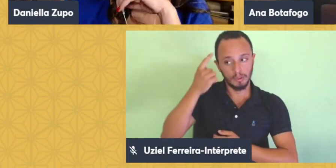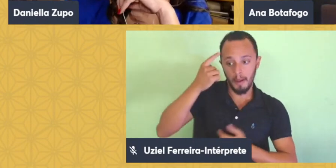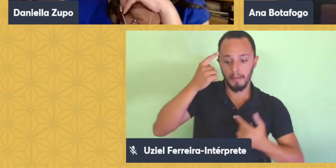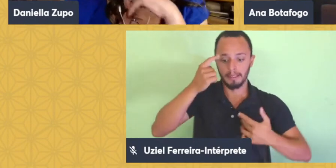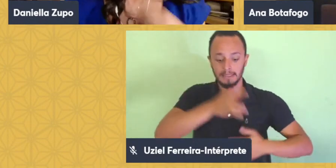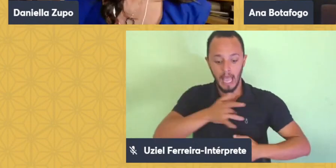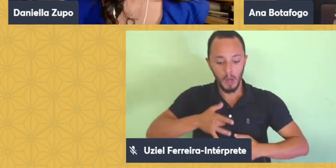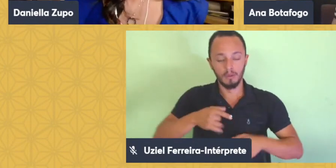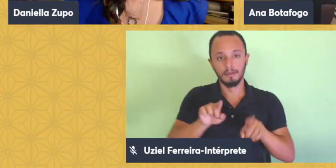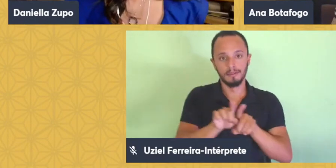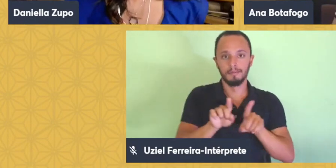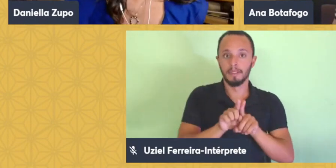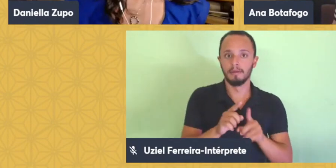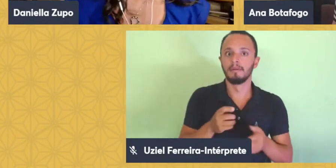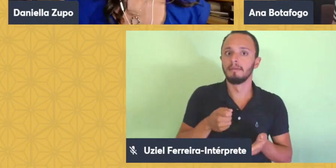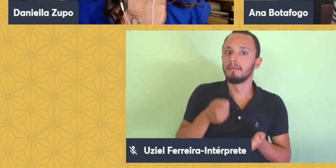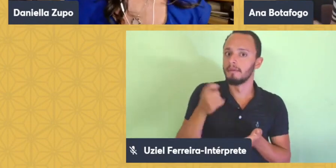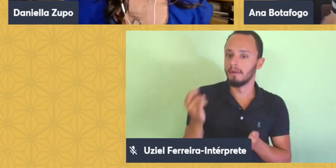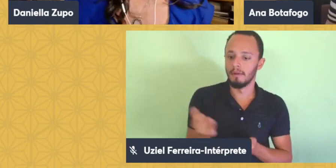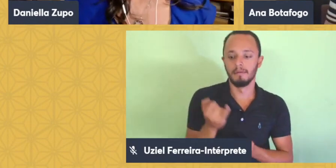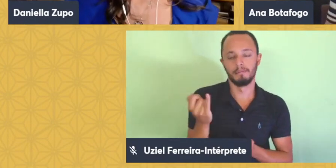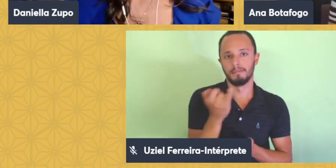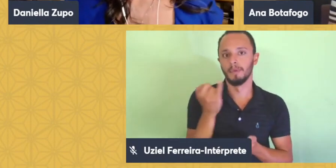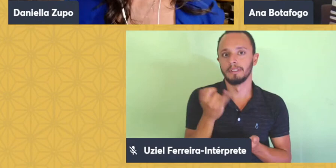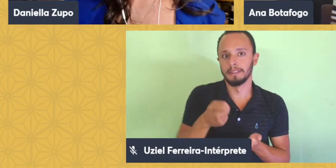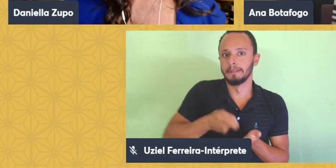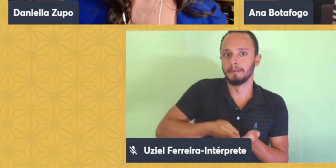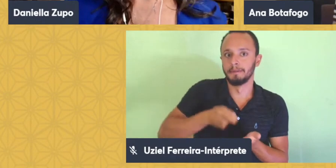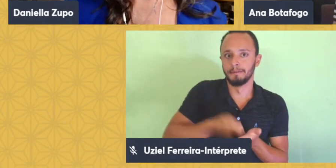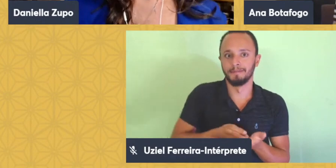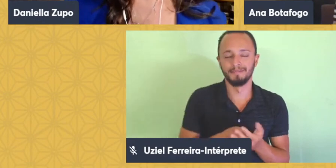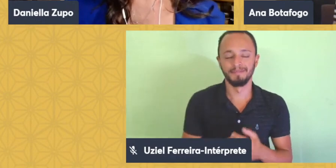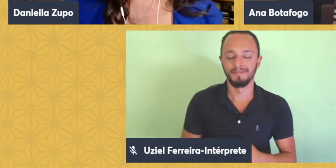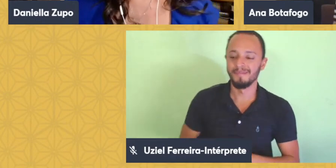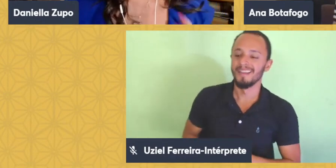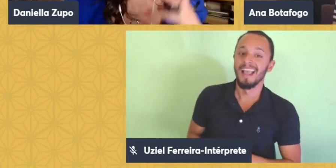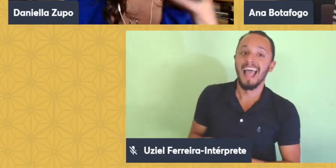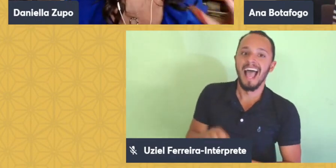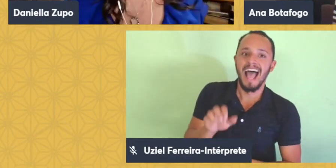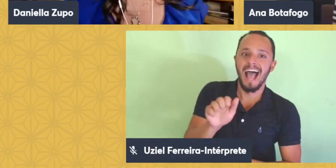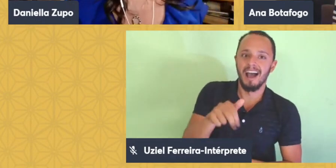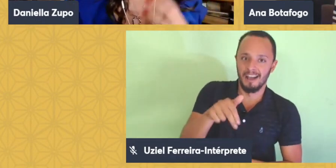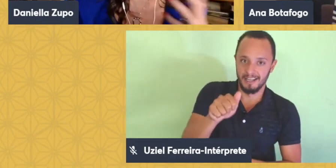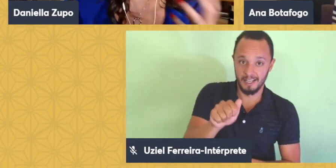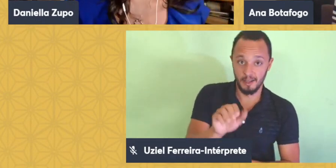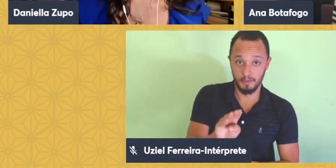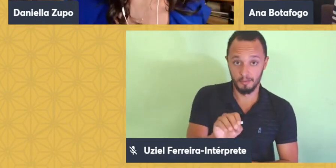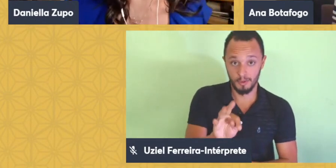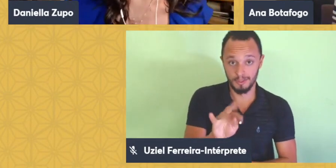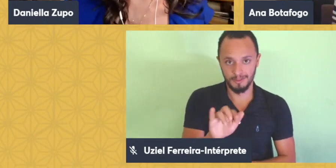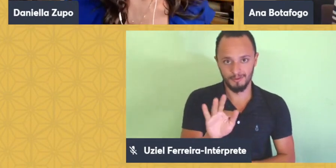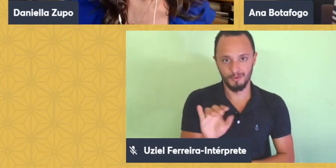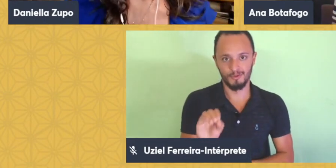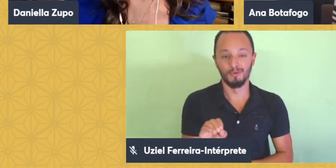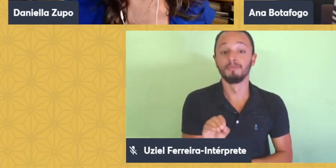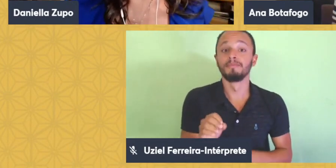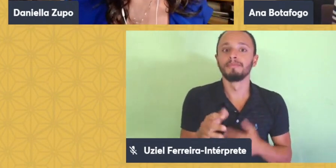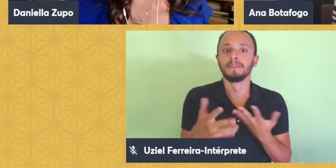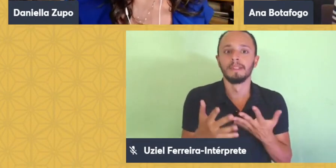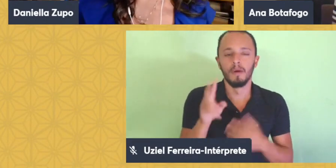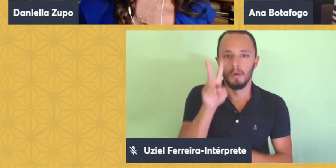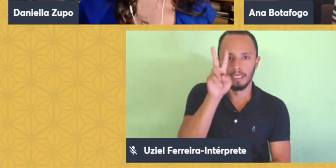disso Oi Ana Botafogo deixa-me falar rapidamente para quem quiser saber mais dessa história